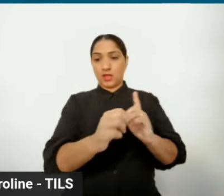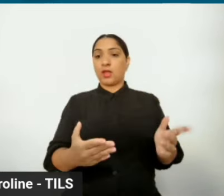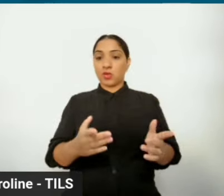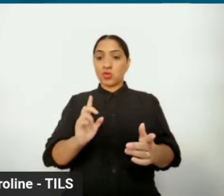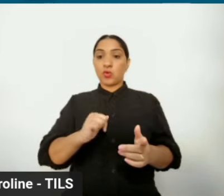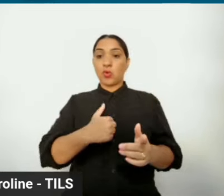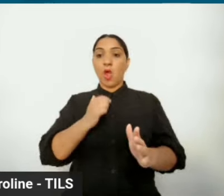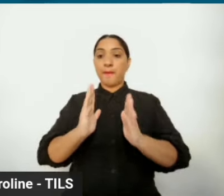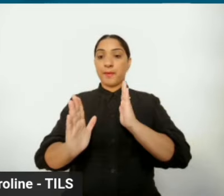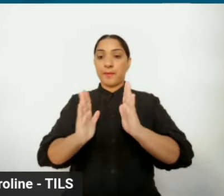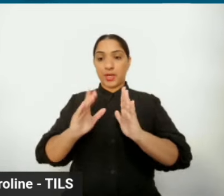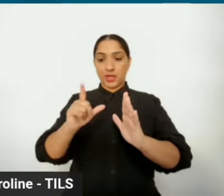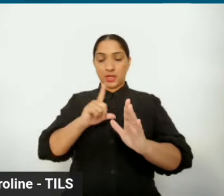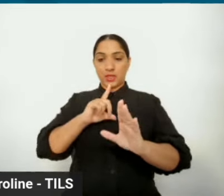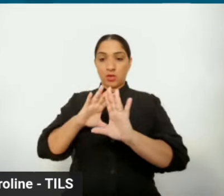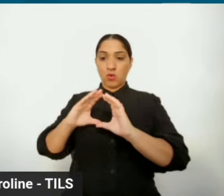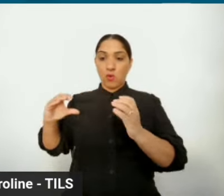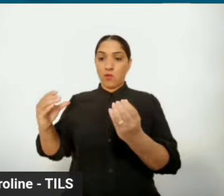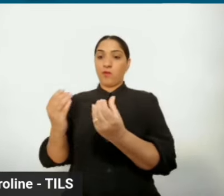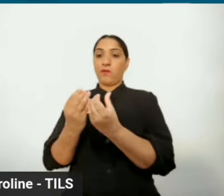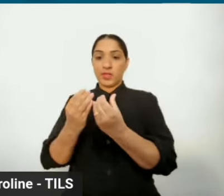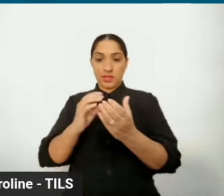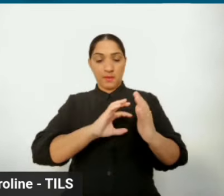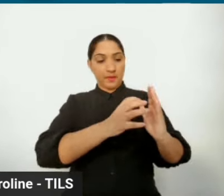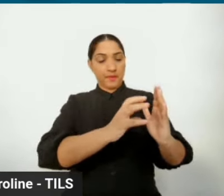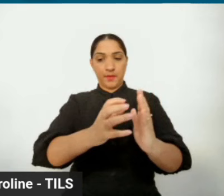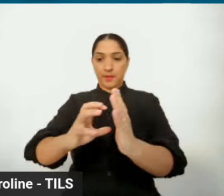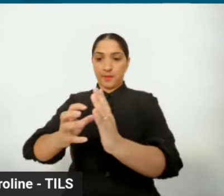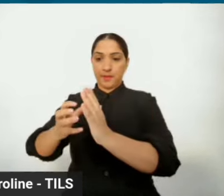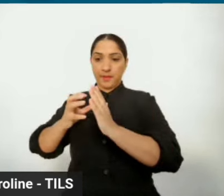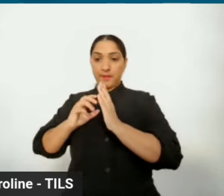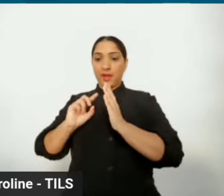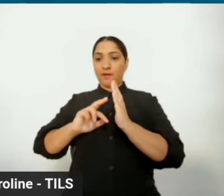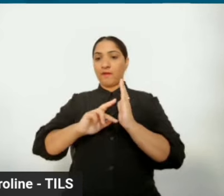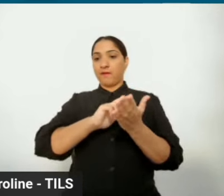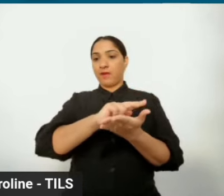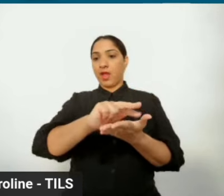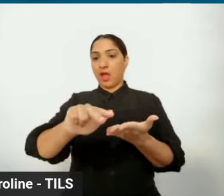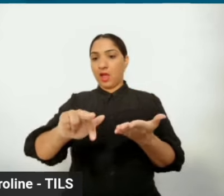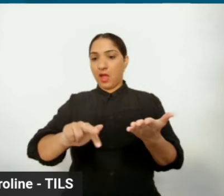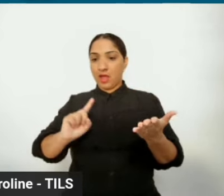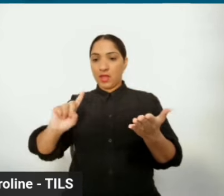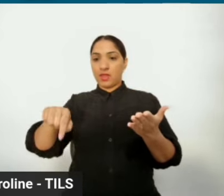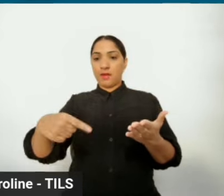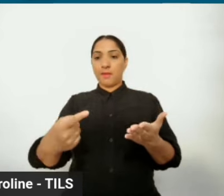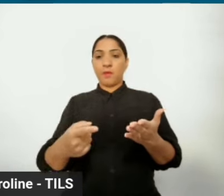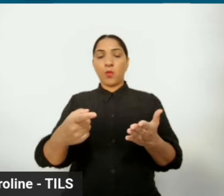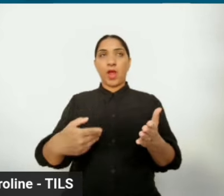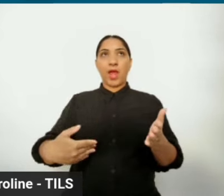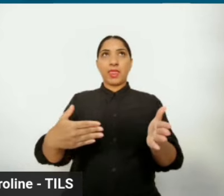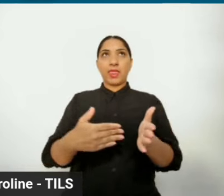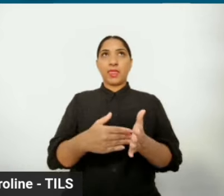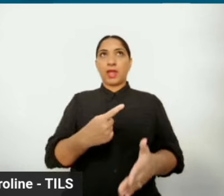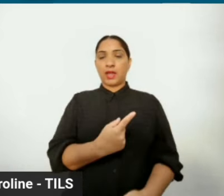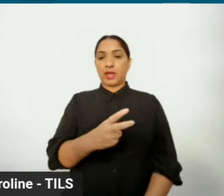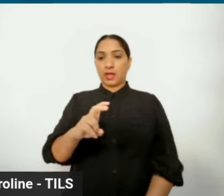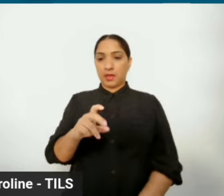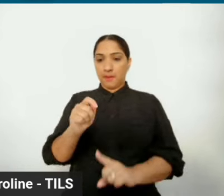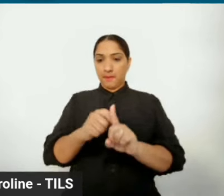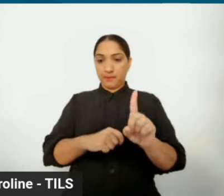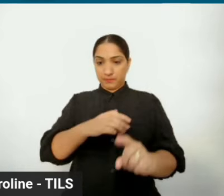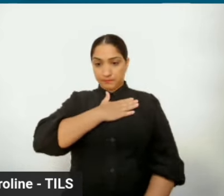das convenções partidárias, depois, até o dia 15 de agosto, o registro